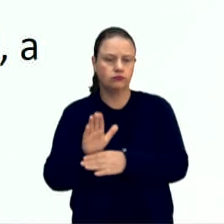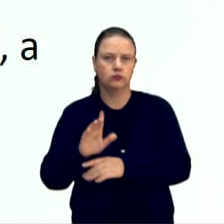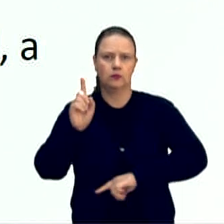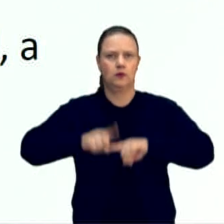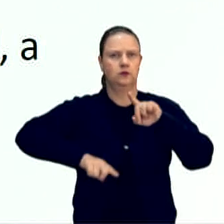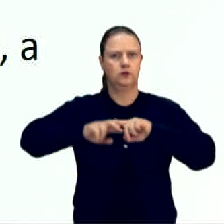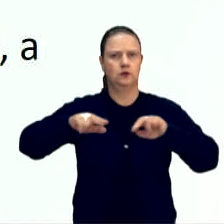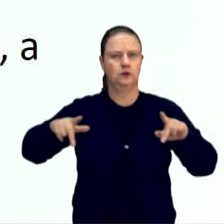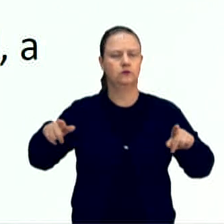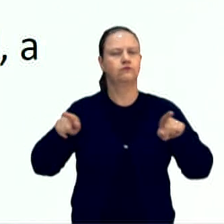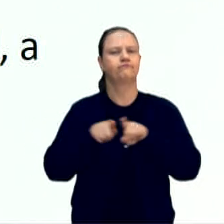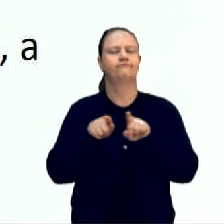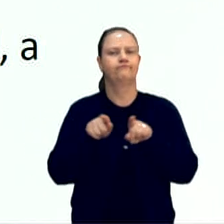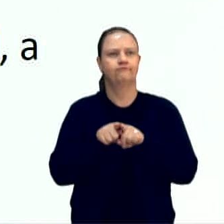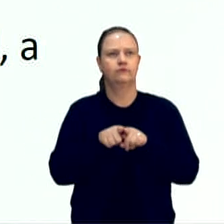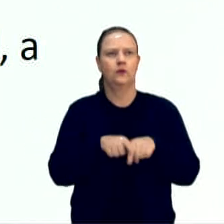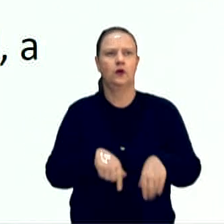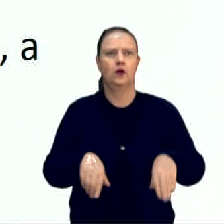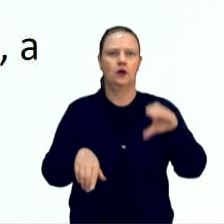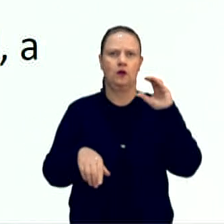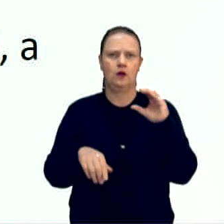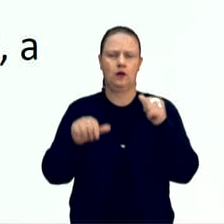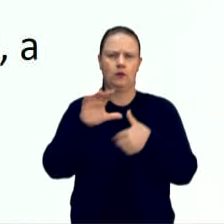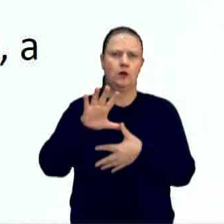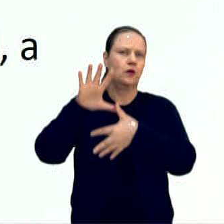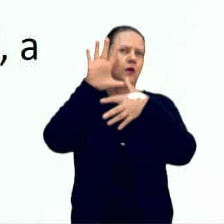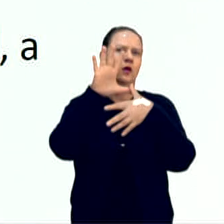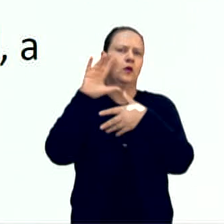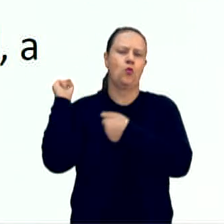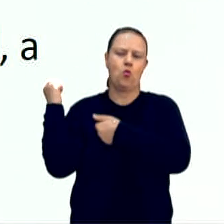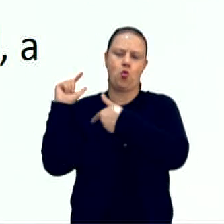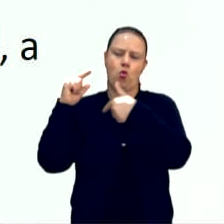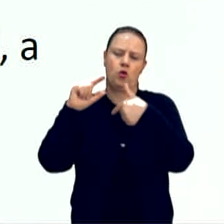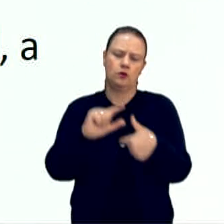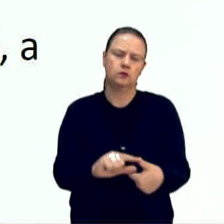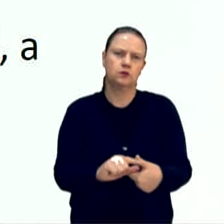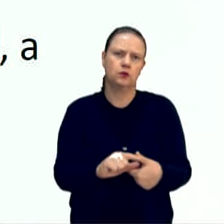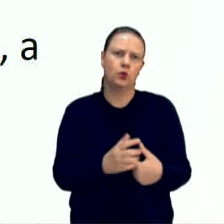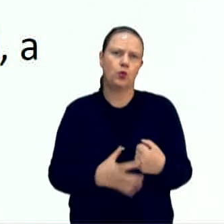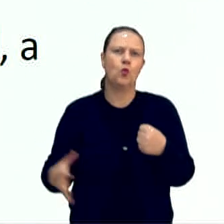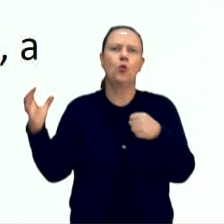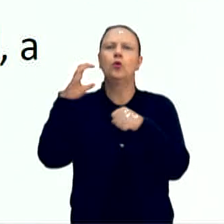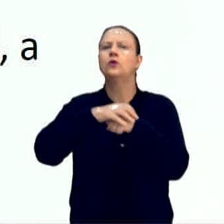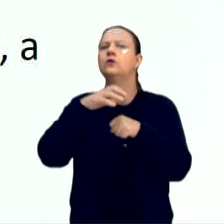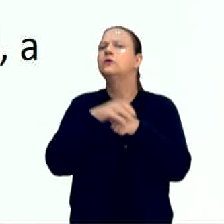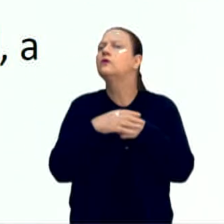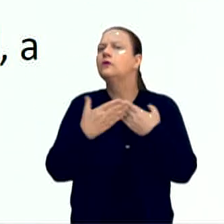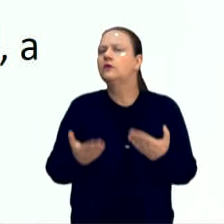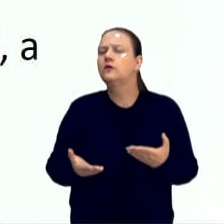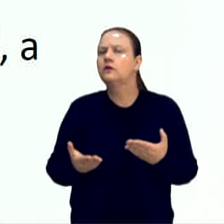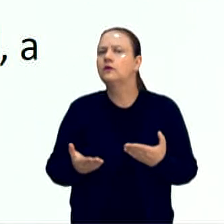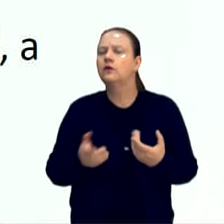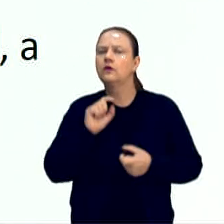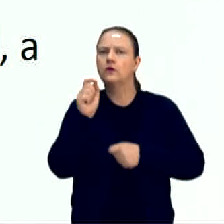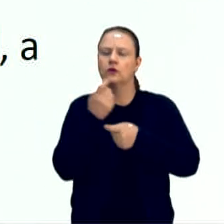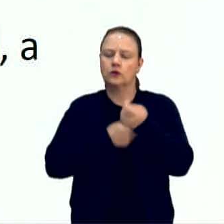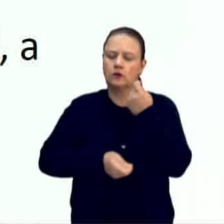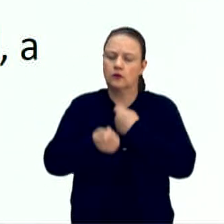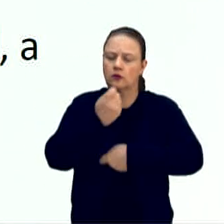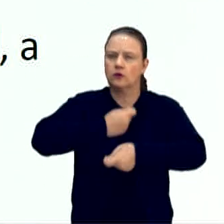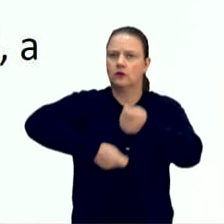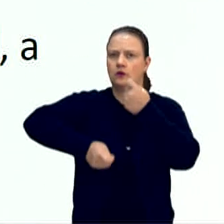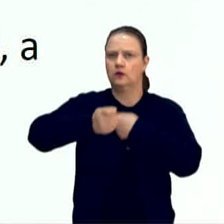E na América Latina, é uma herança colonial, a estrutura ficou por conta econômica